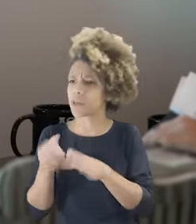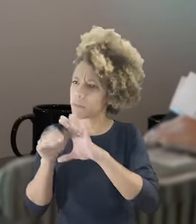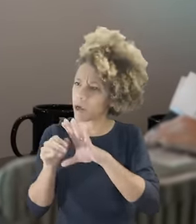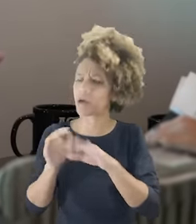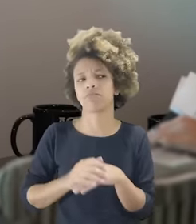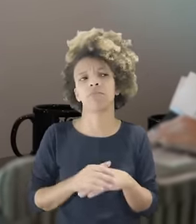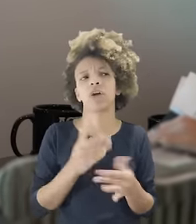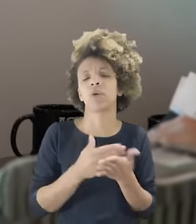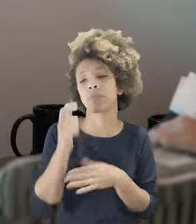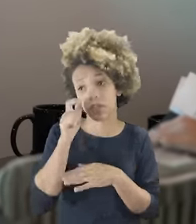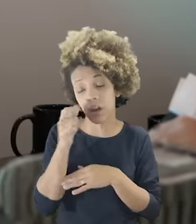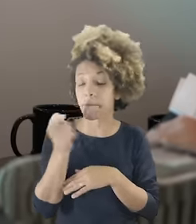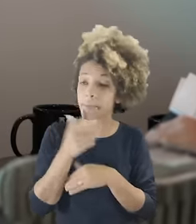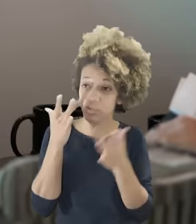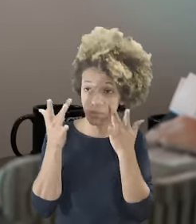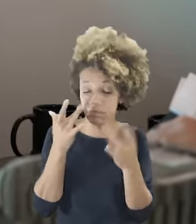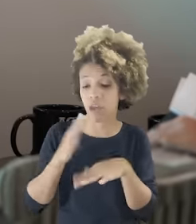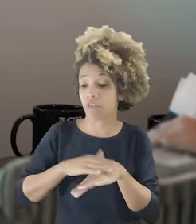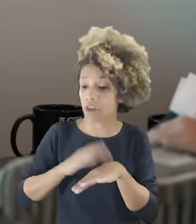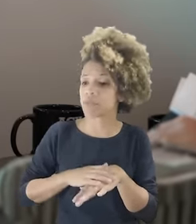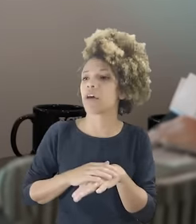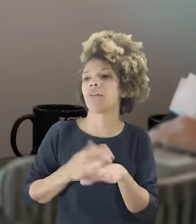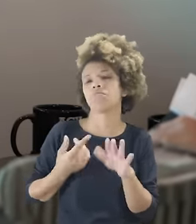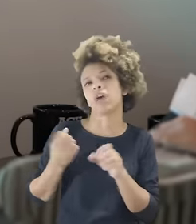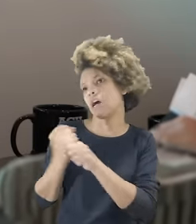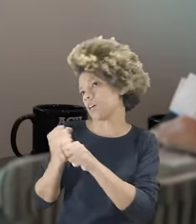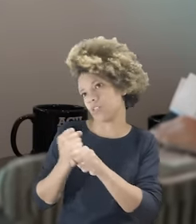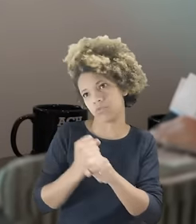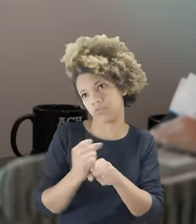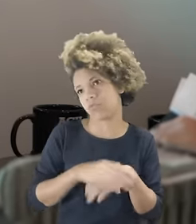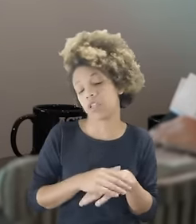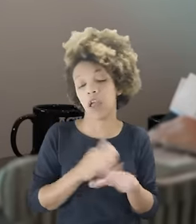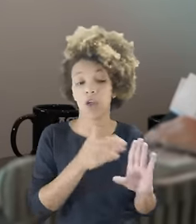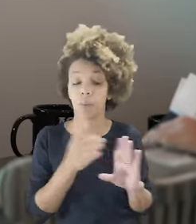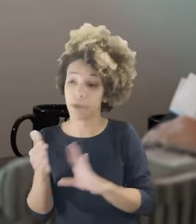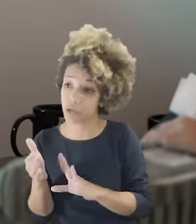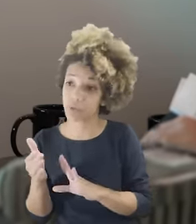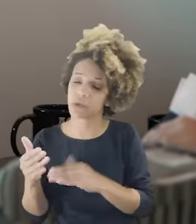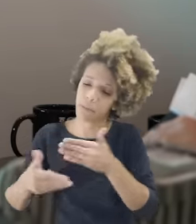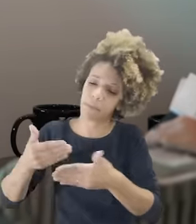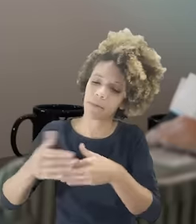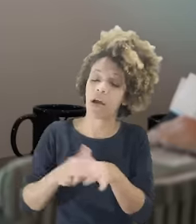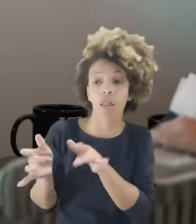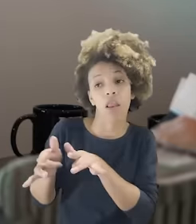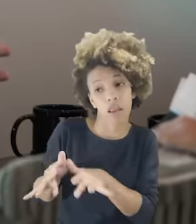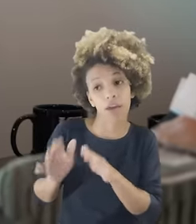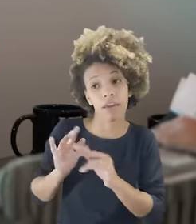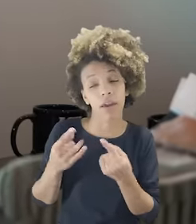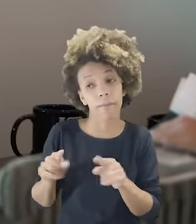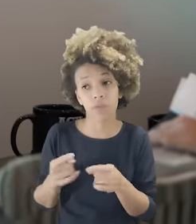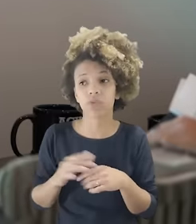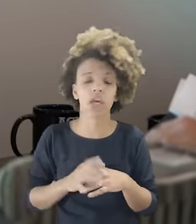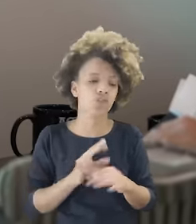e comecei a me interessar por fazer stand up eu fui fazer e fiz standar pianos E aí um dado momento eu larguei a